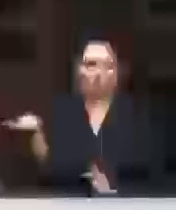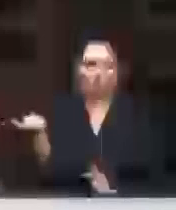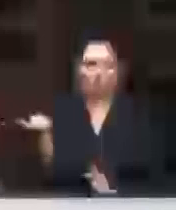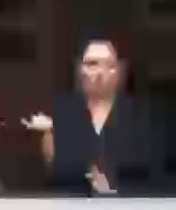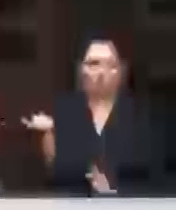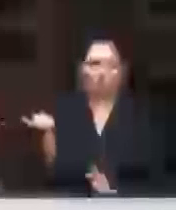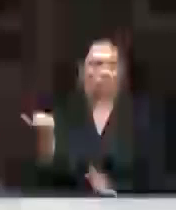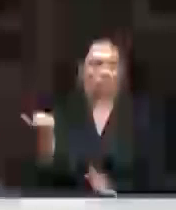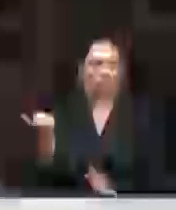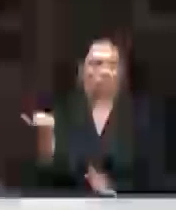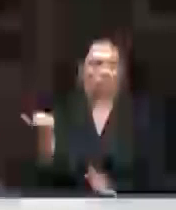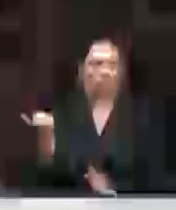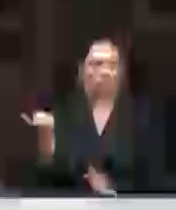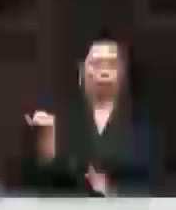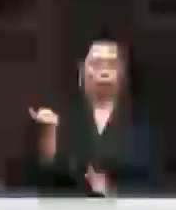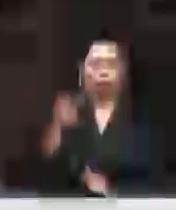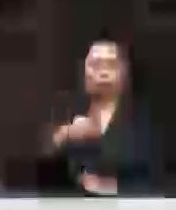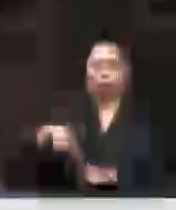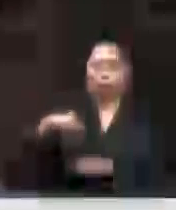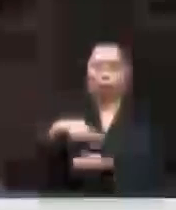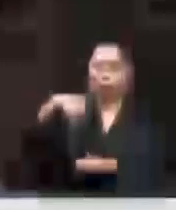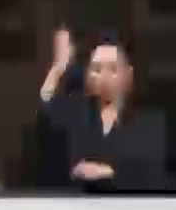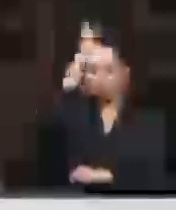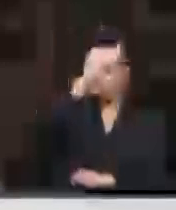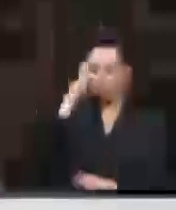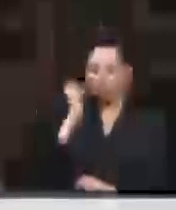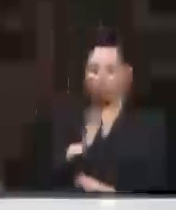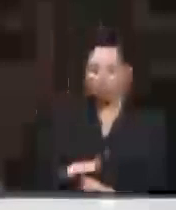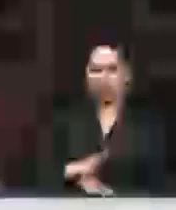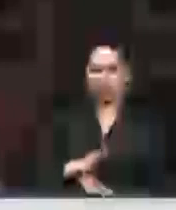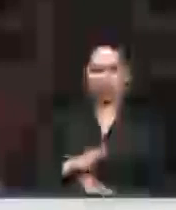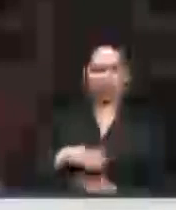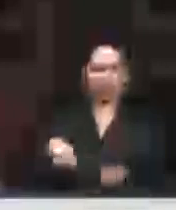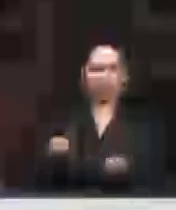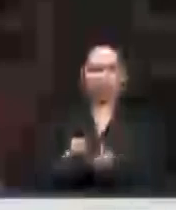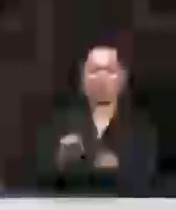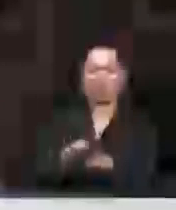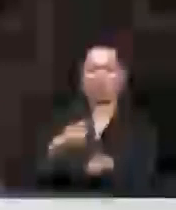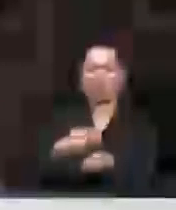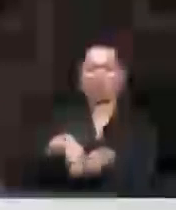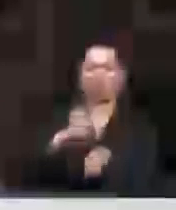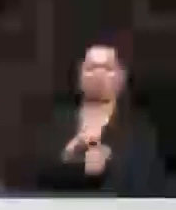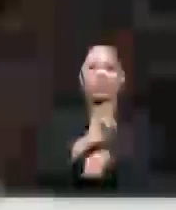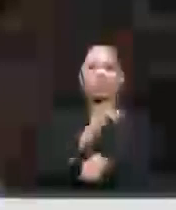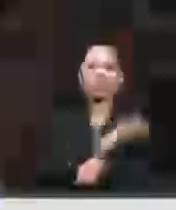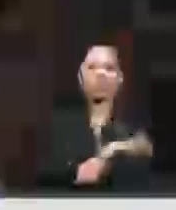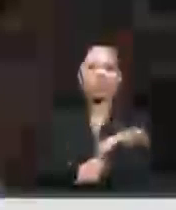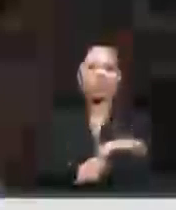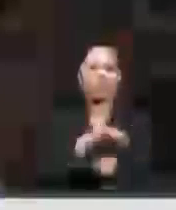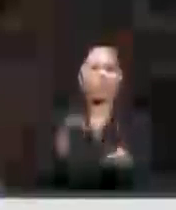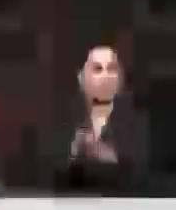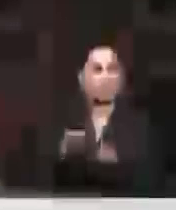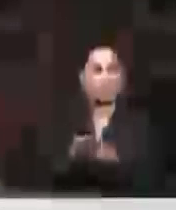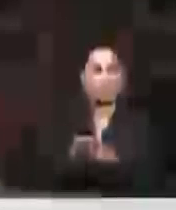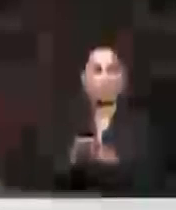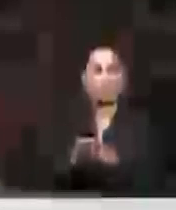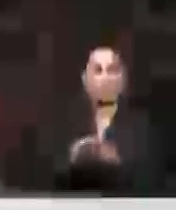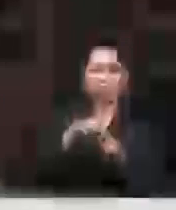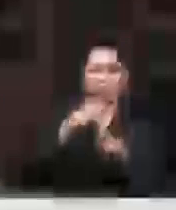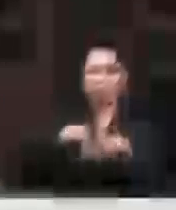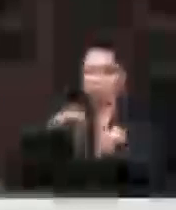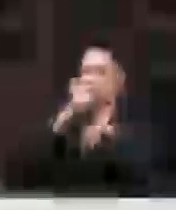quais o nosso país vai passar e o estado do Rio de Janeiro e as demais unidades da